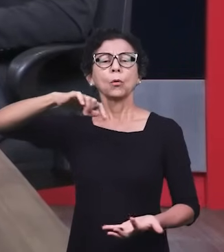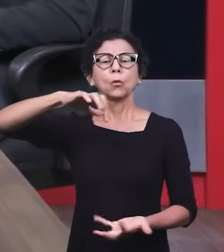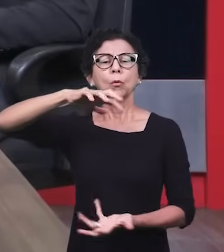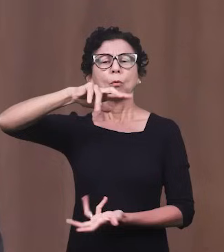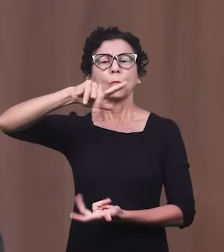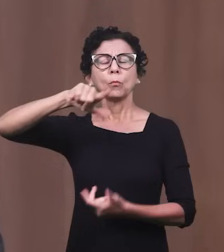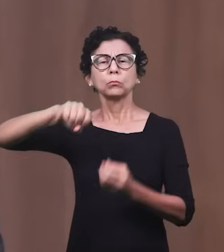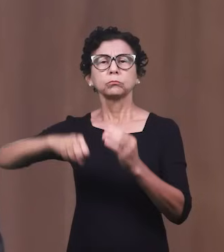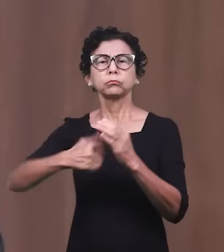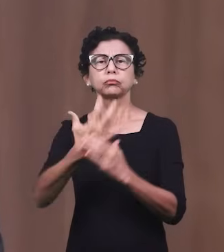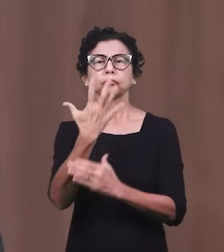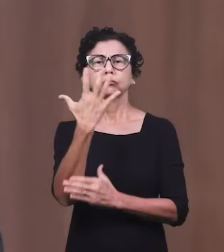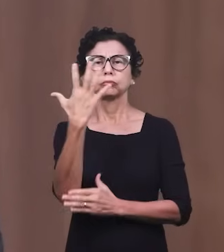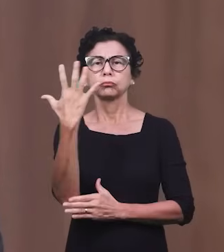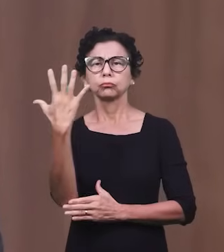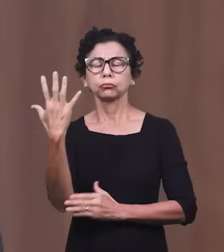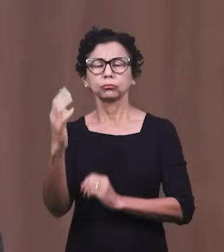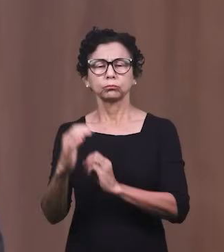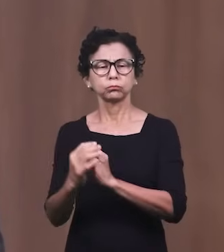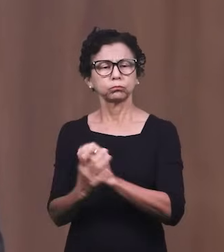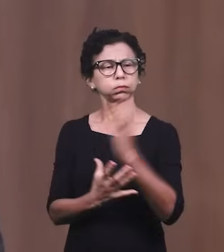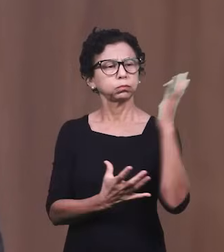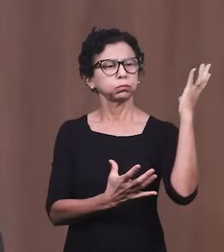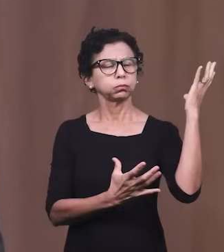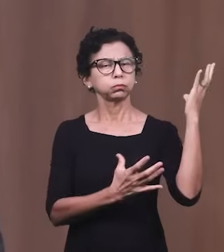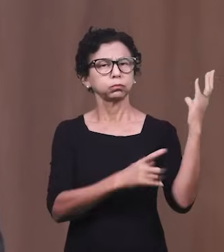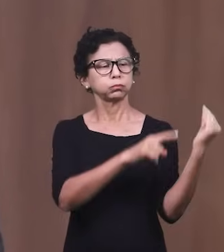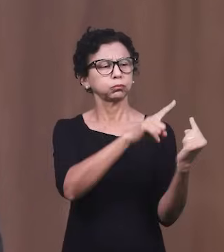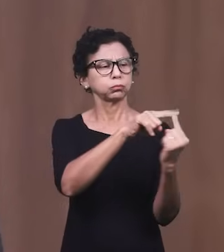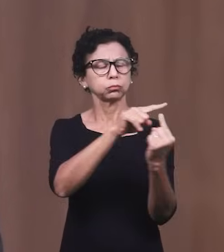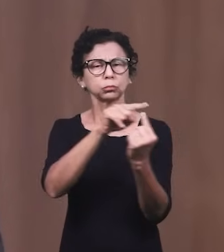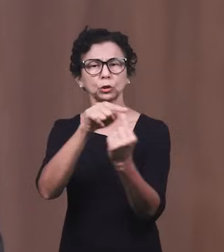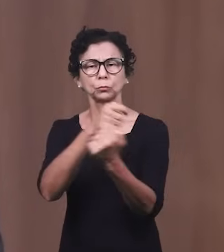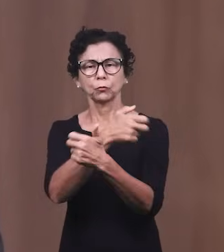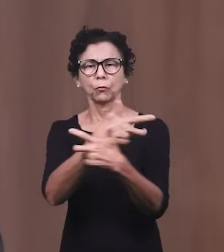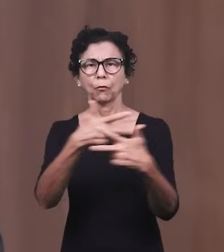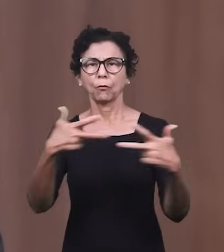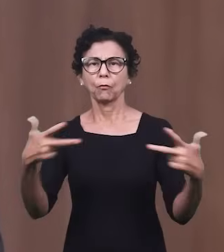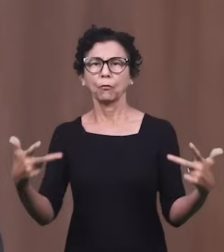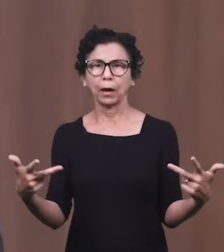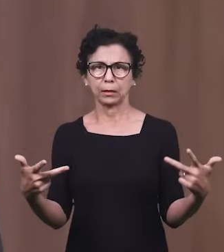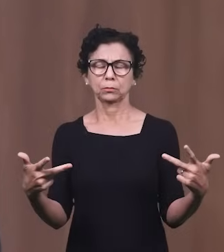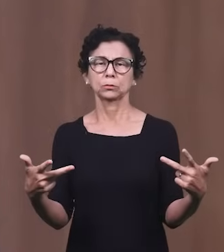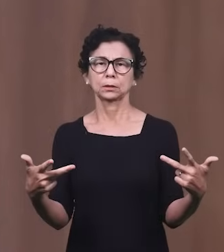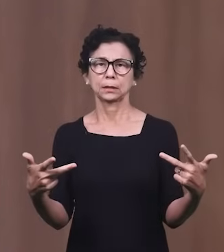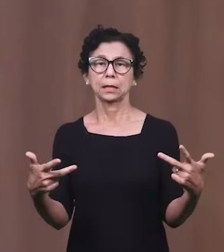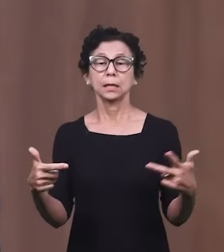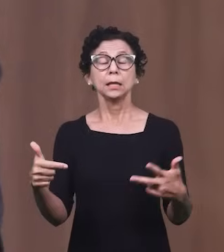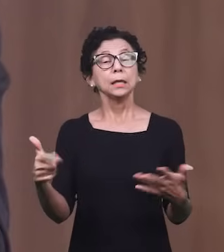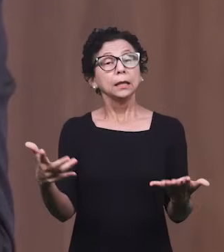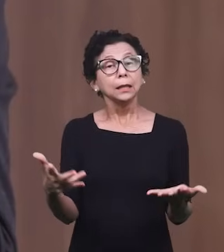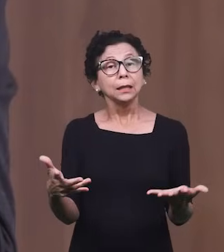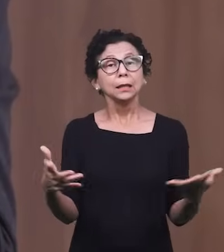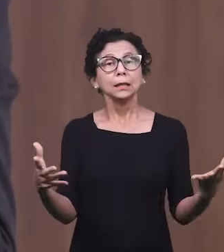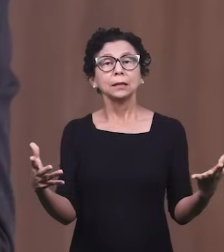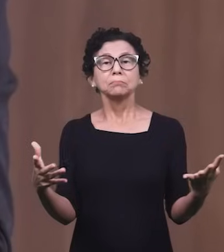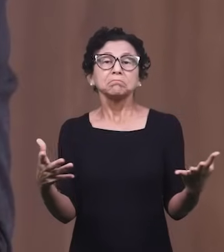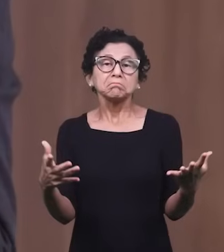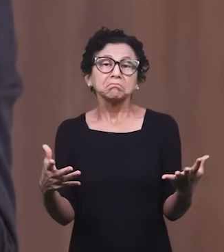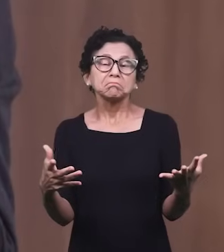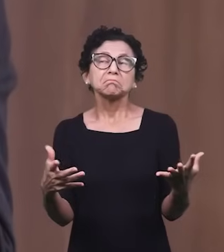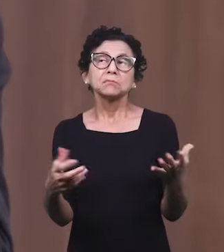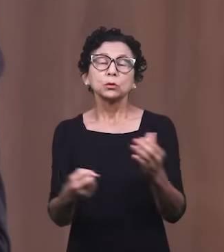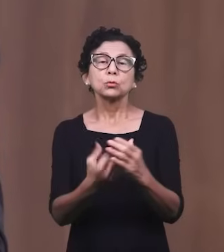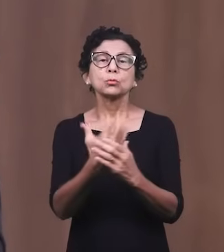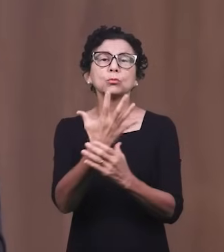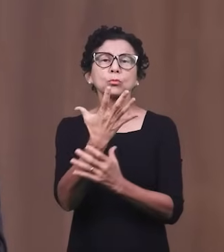ele vai usar então o elemento da Terra para formar eh esse organismo vivo a gente vai observar ele